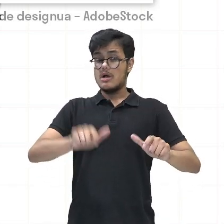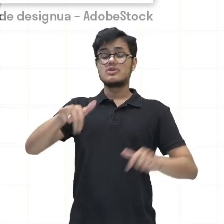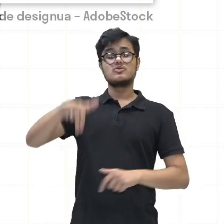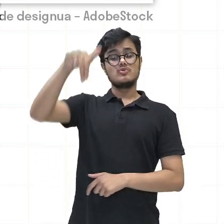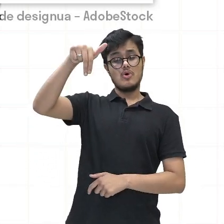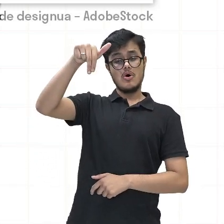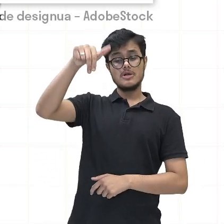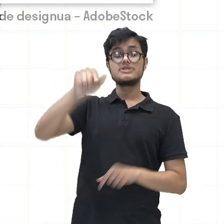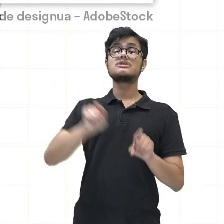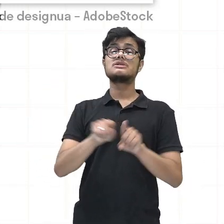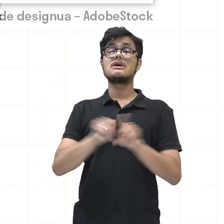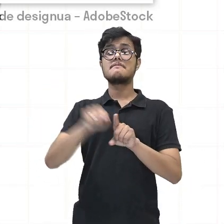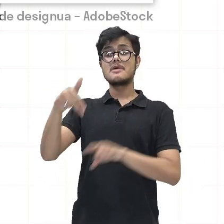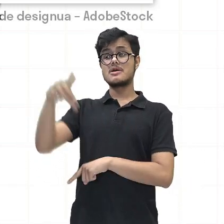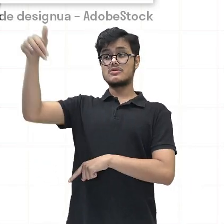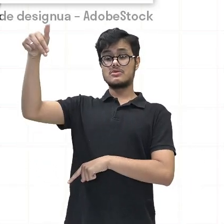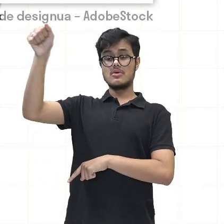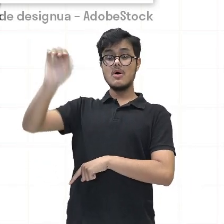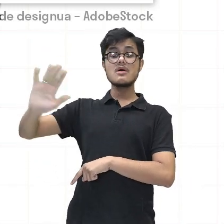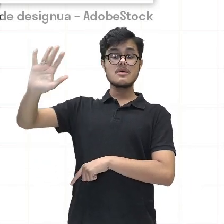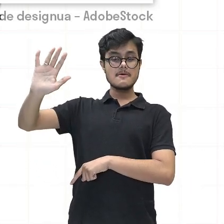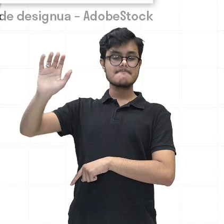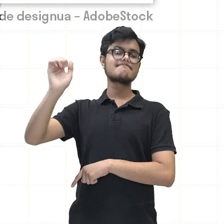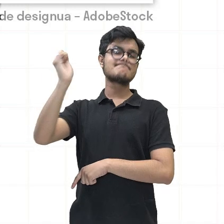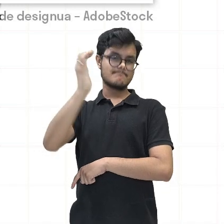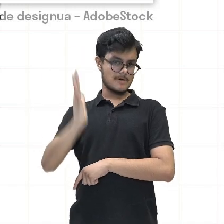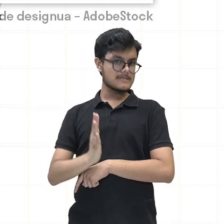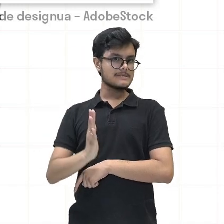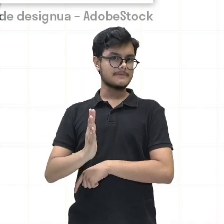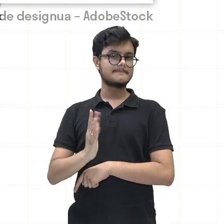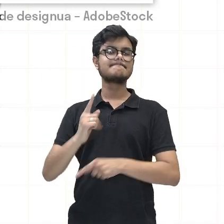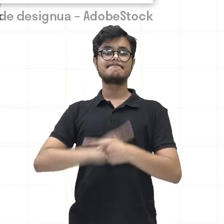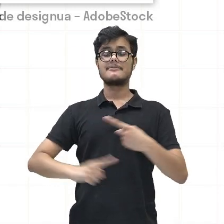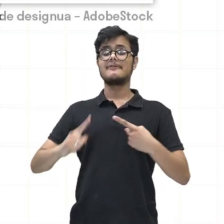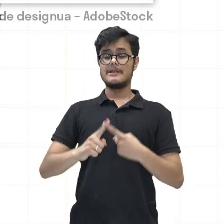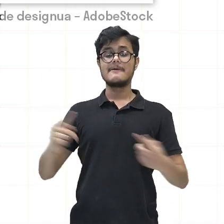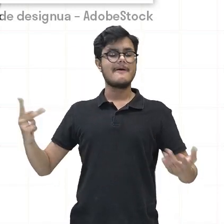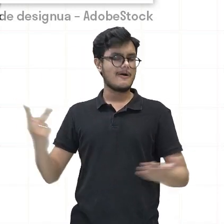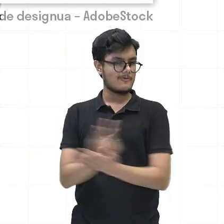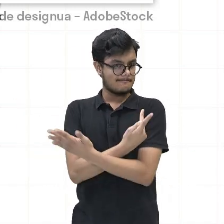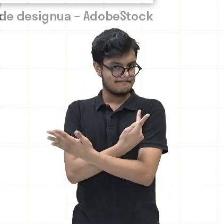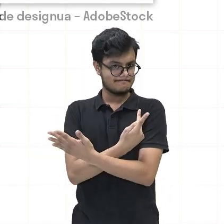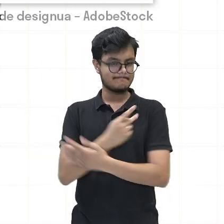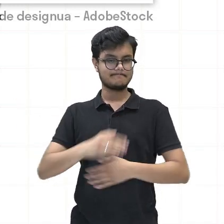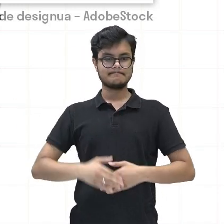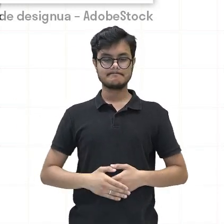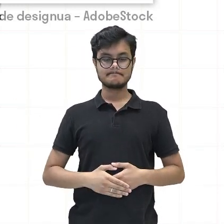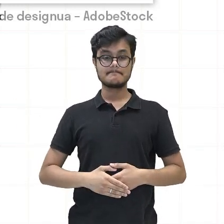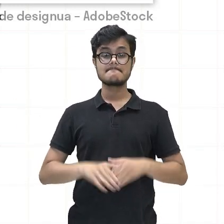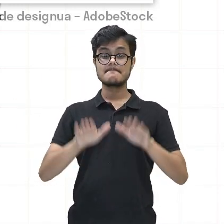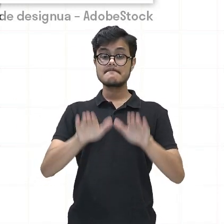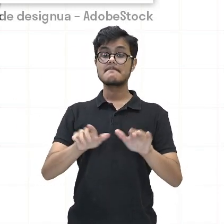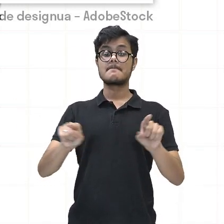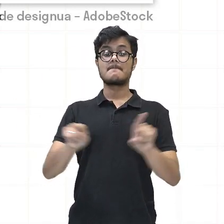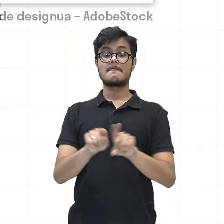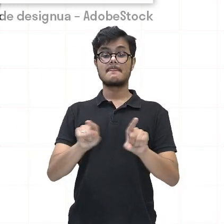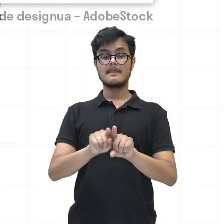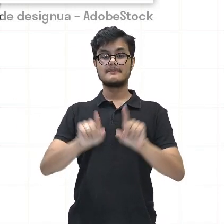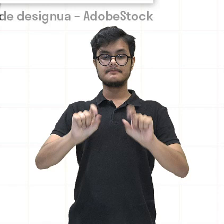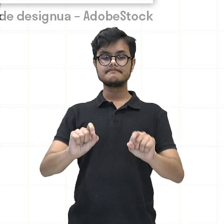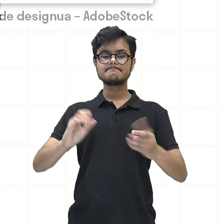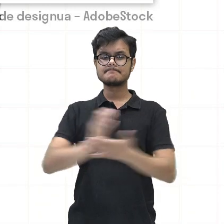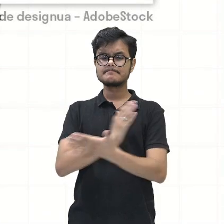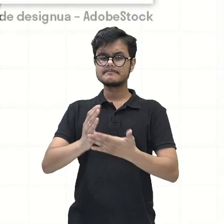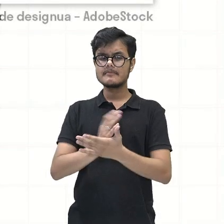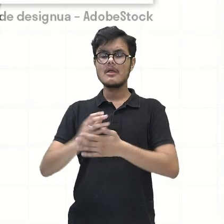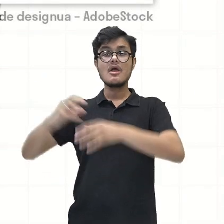na região nordeste do Brasil, quando o fenômeno do El Niño ele está acontecendo. E também ele vai causar o